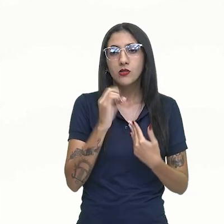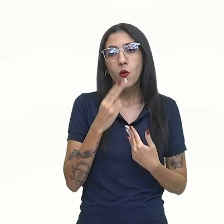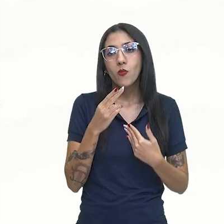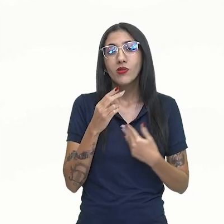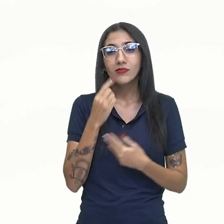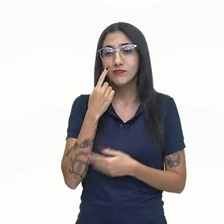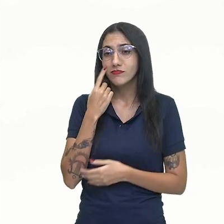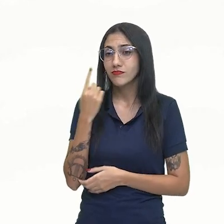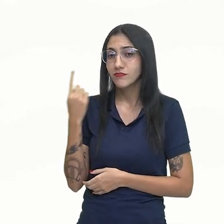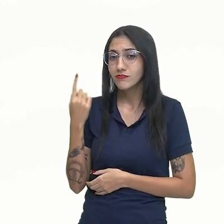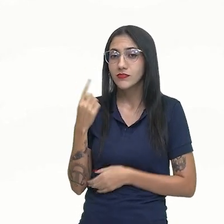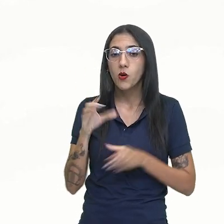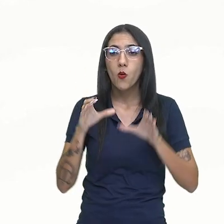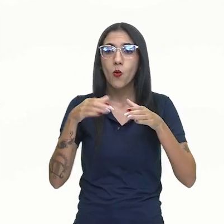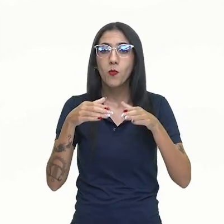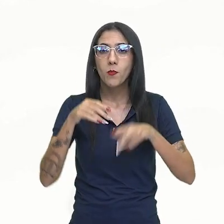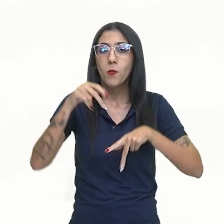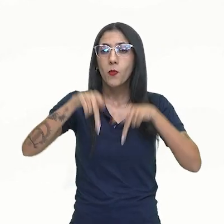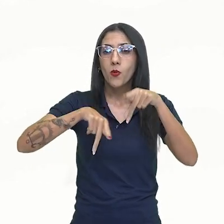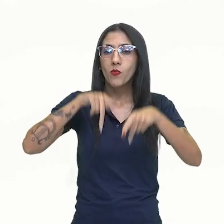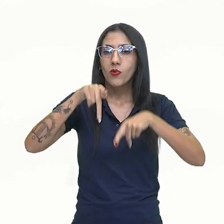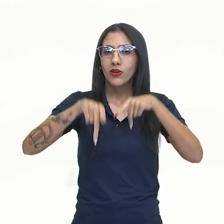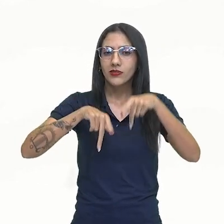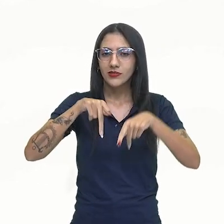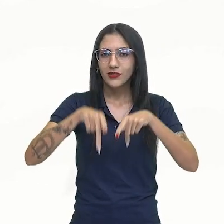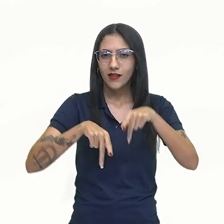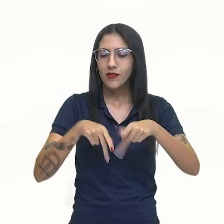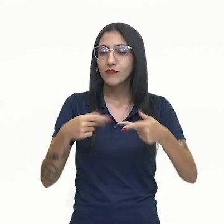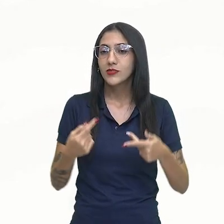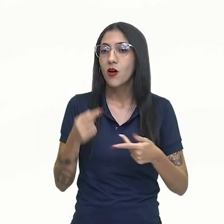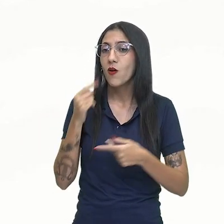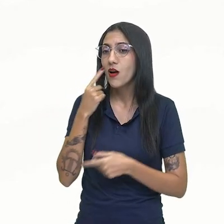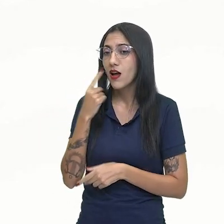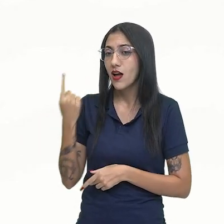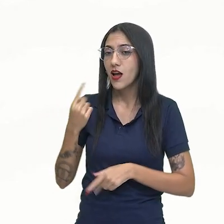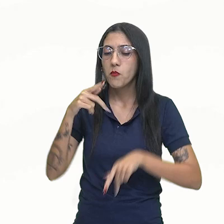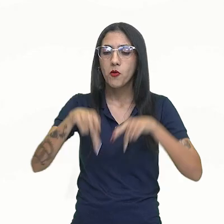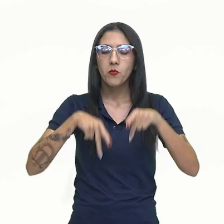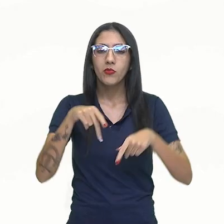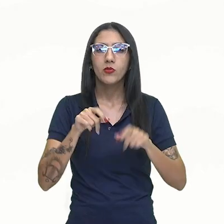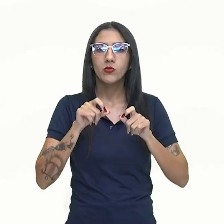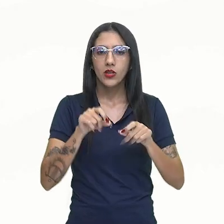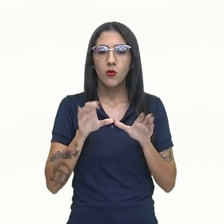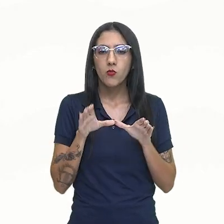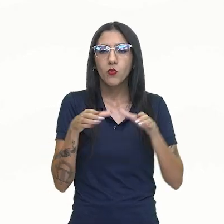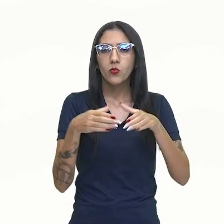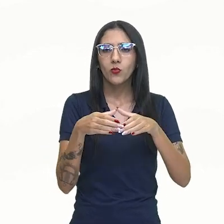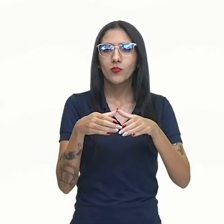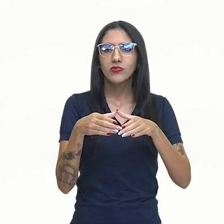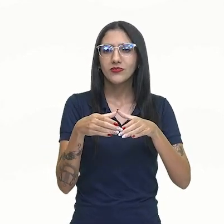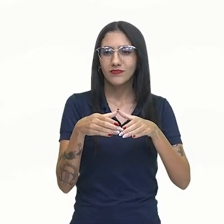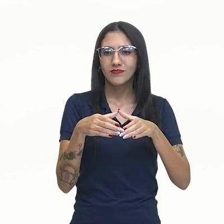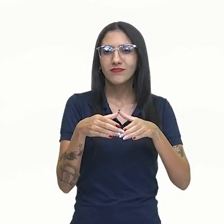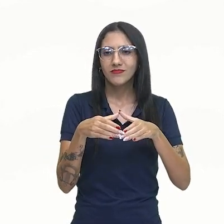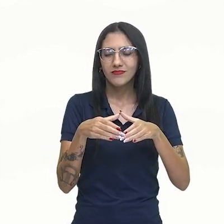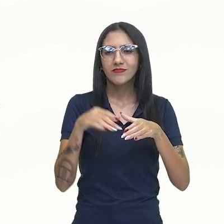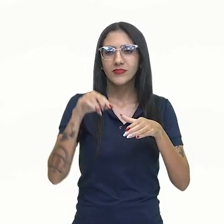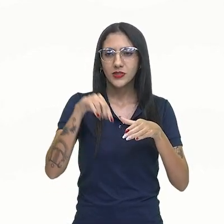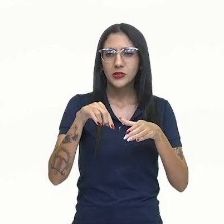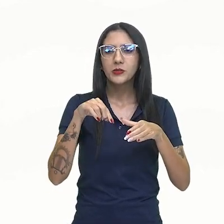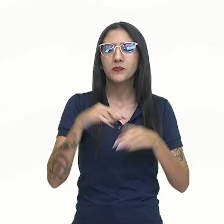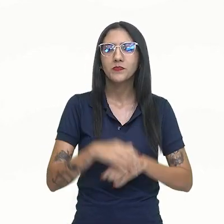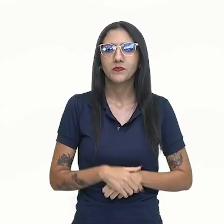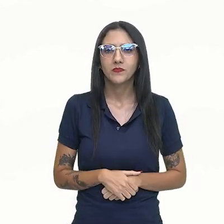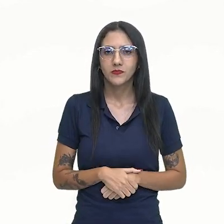araras, vai formar população. Então, a população é o conjunto desses organismos. Nós